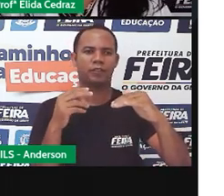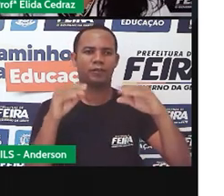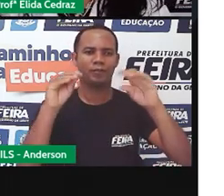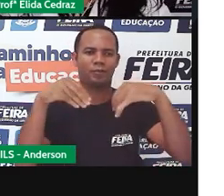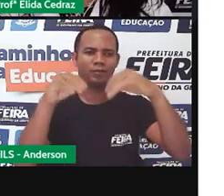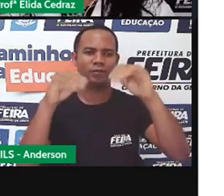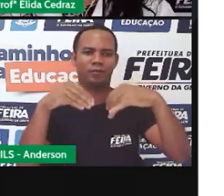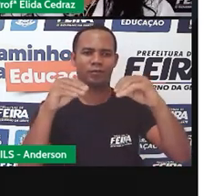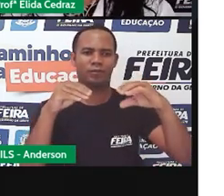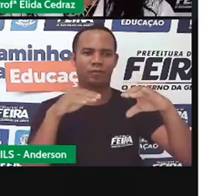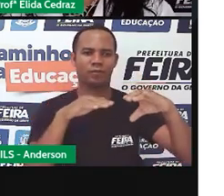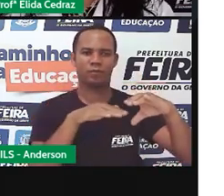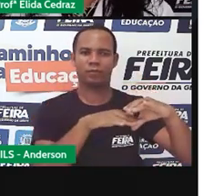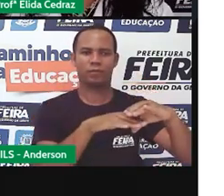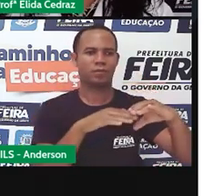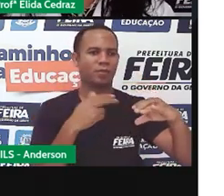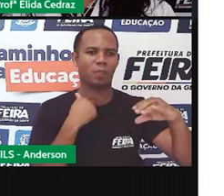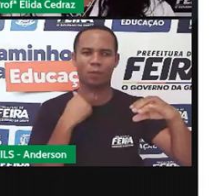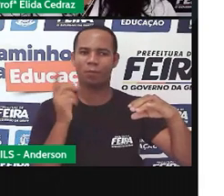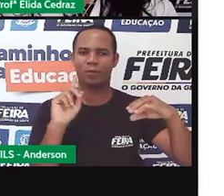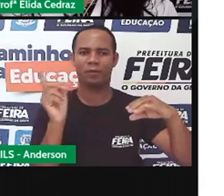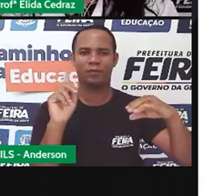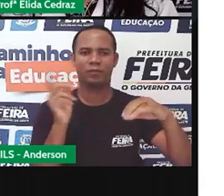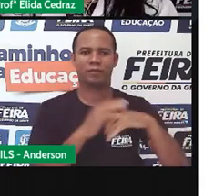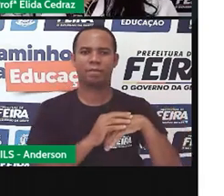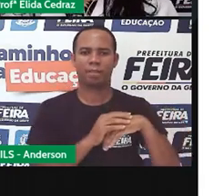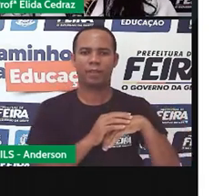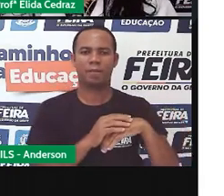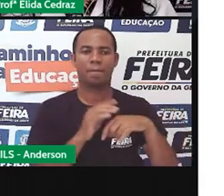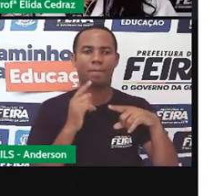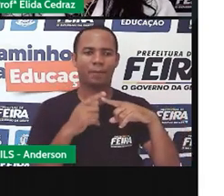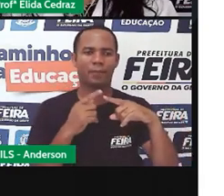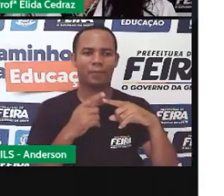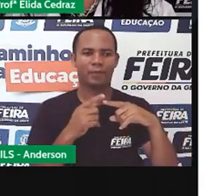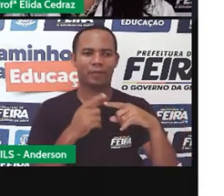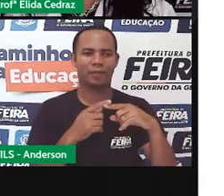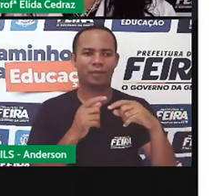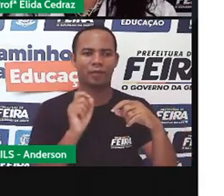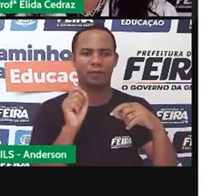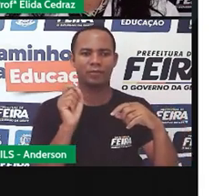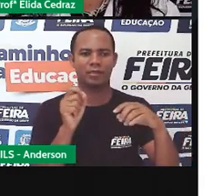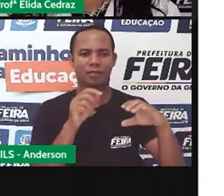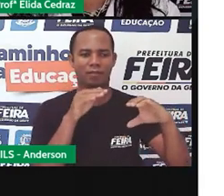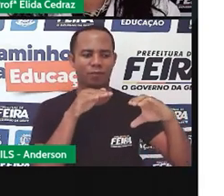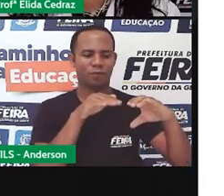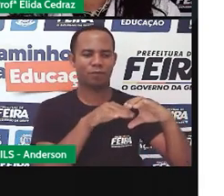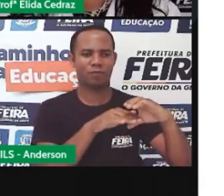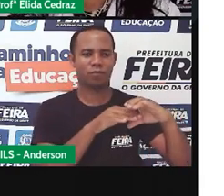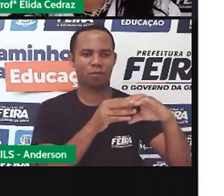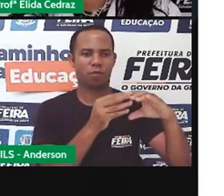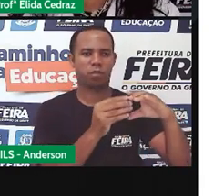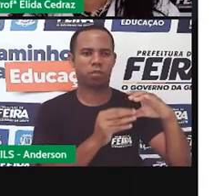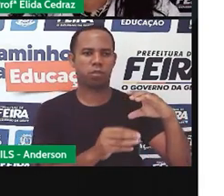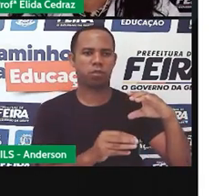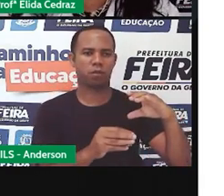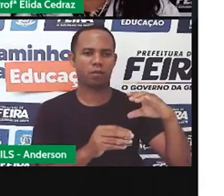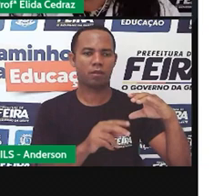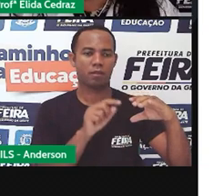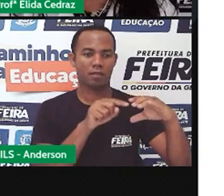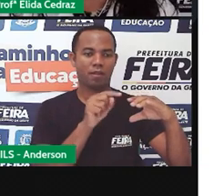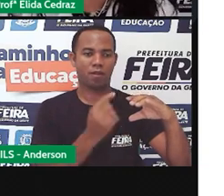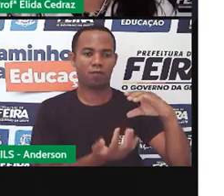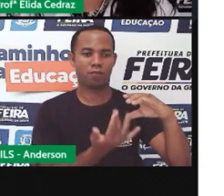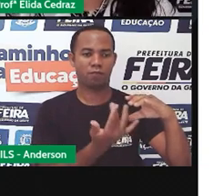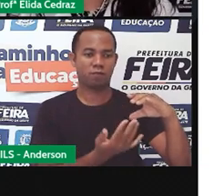Porque precisa de uma propriedade que suporte e que resista a altas